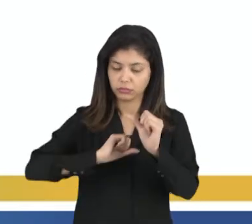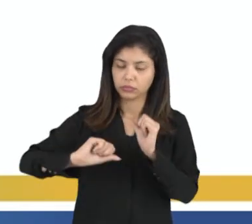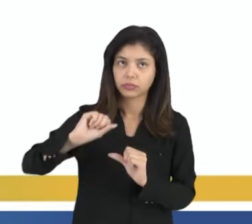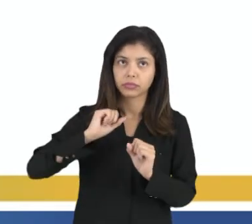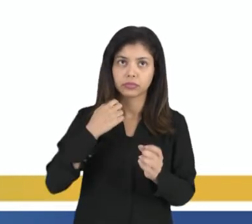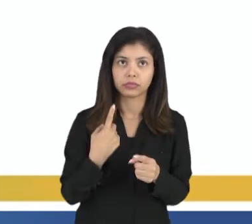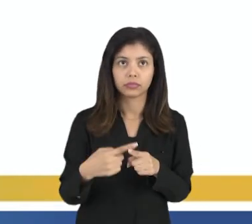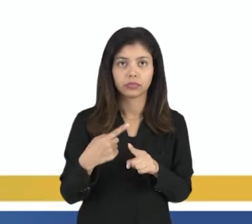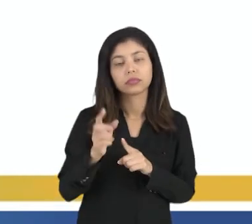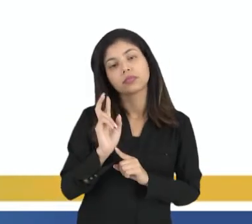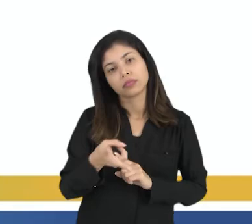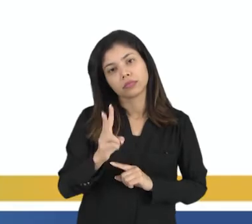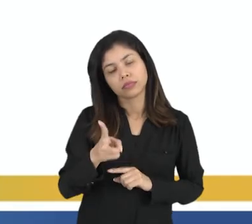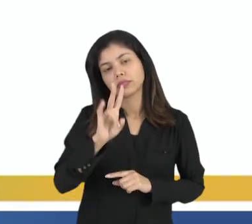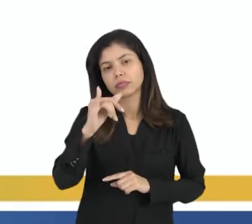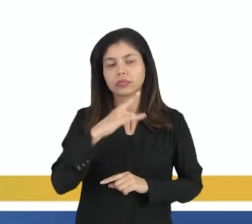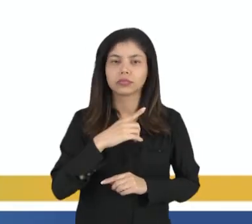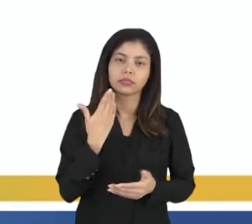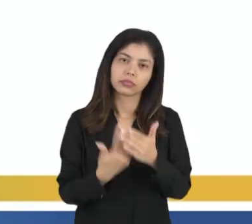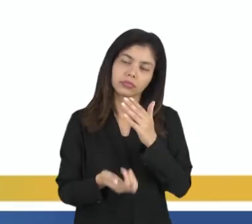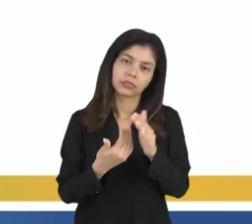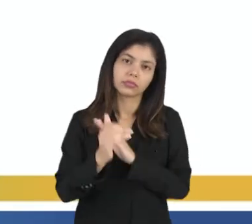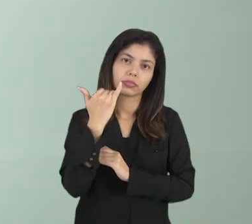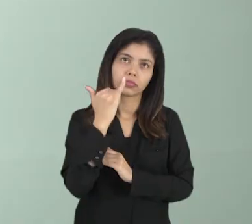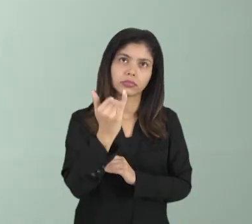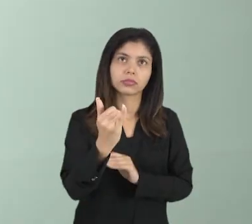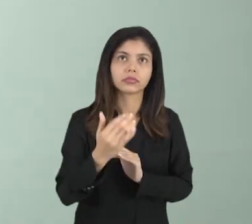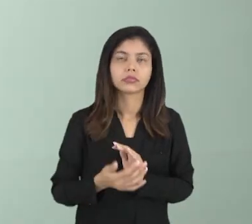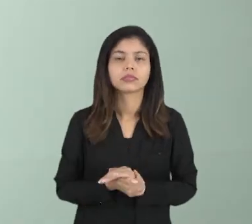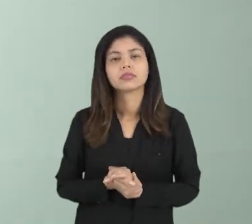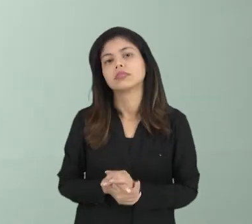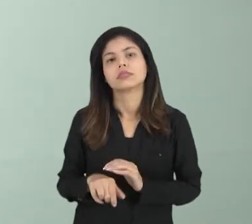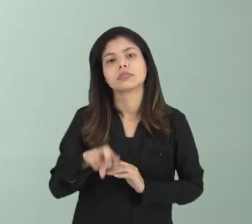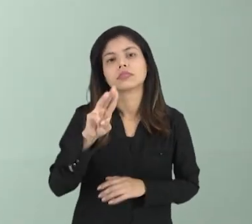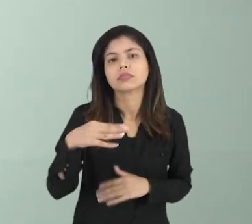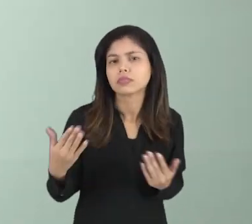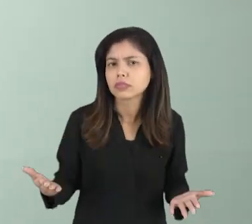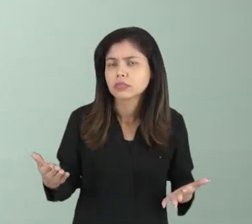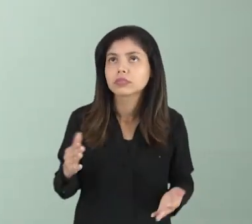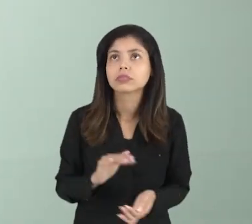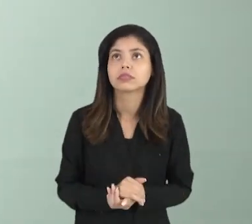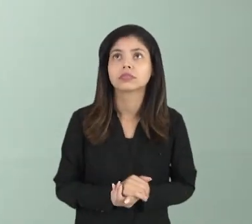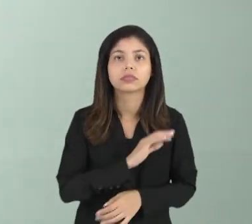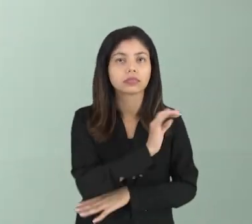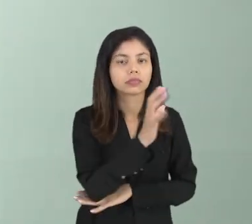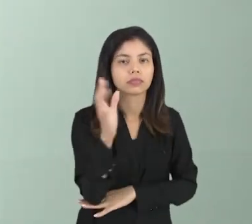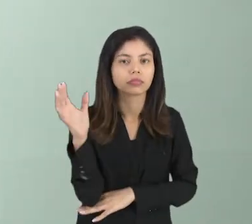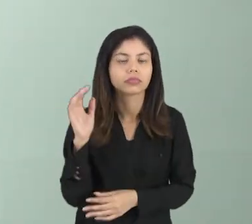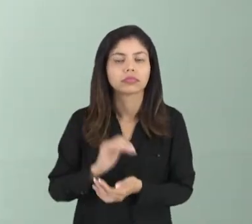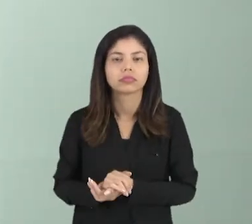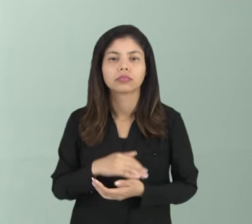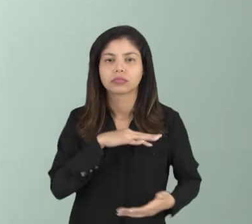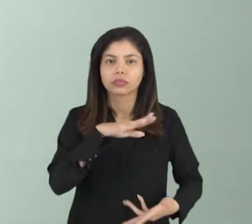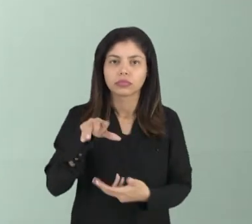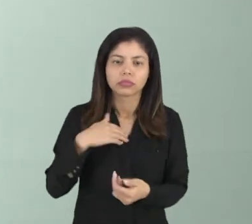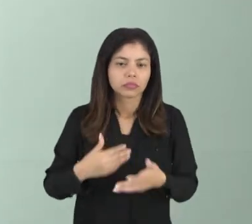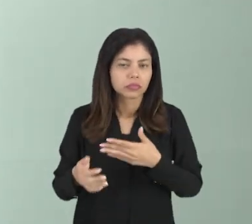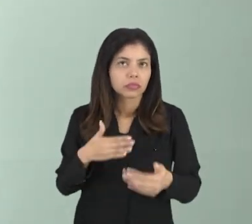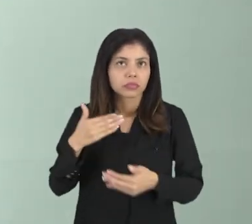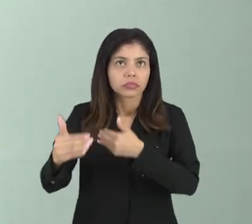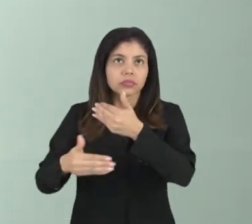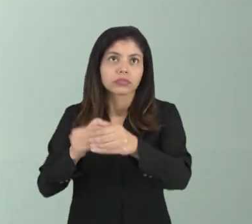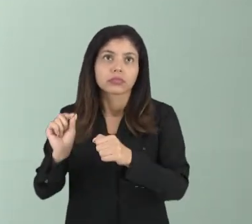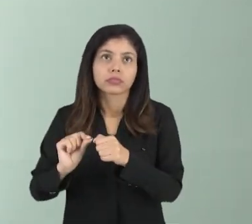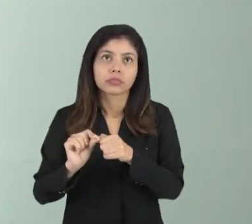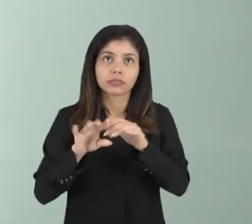quê? Sempre vou ter perca energética. Para quem, professor? Para o ambiente, para o universo. Em qualquer processo que